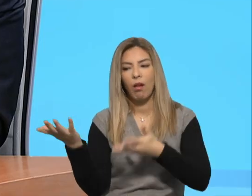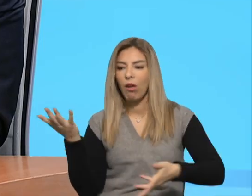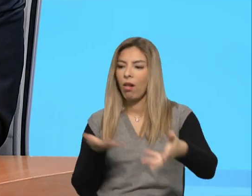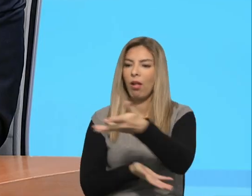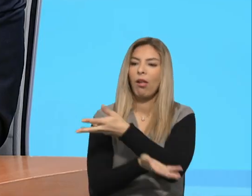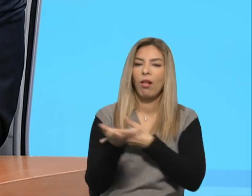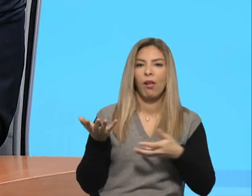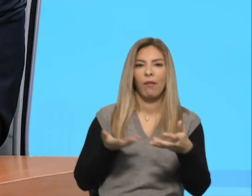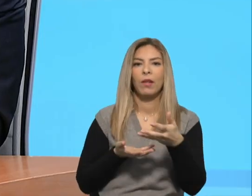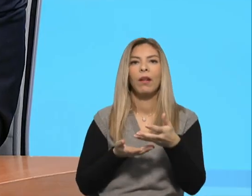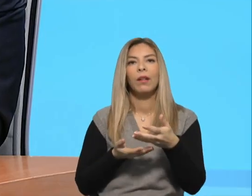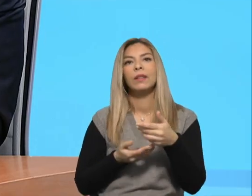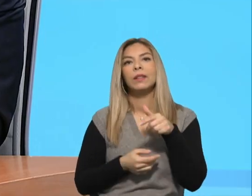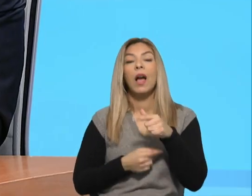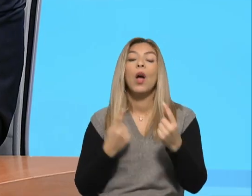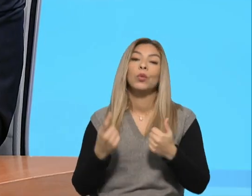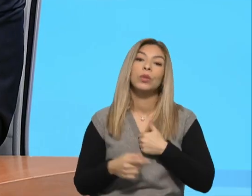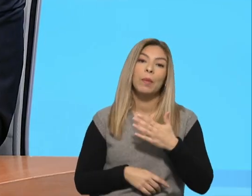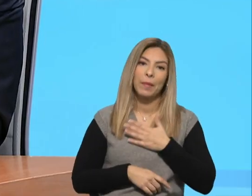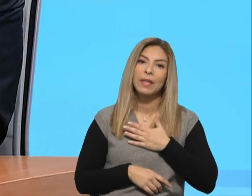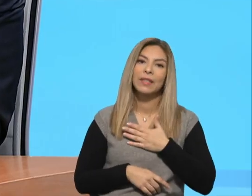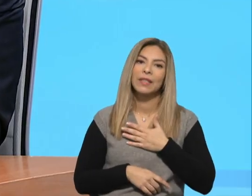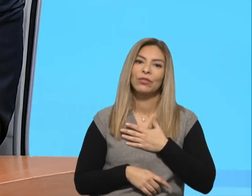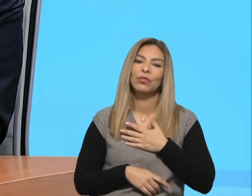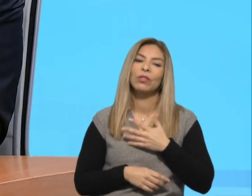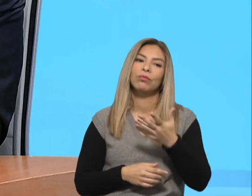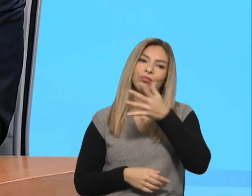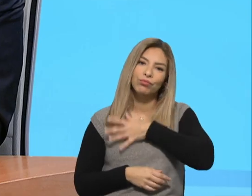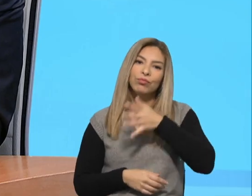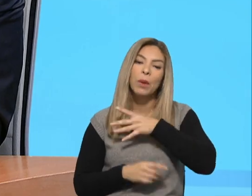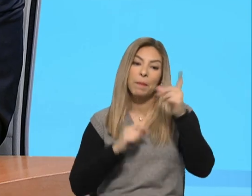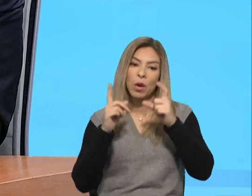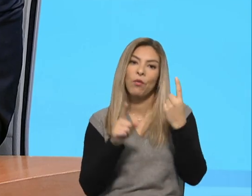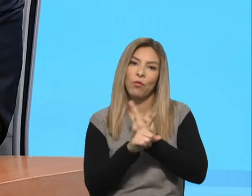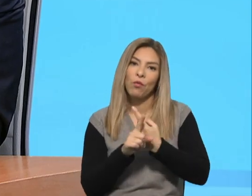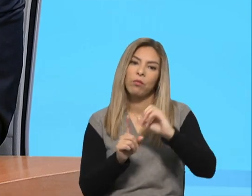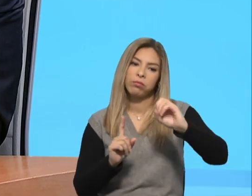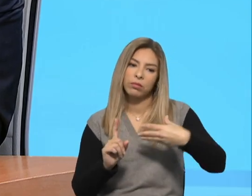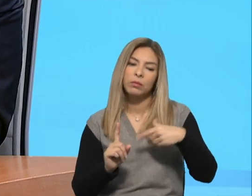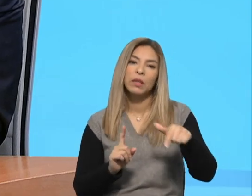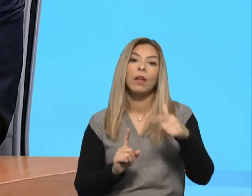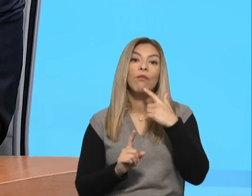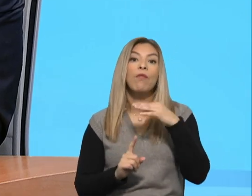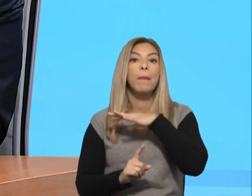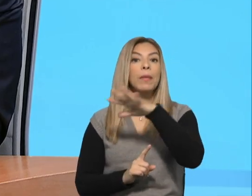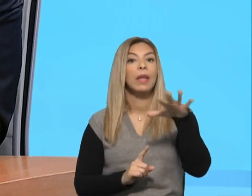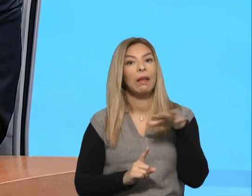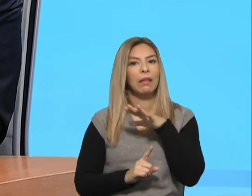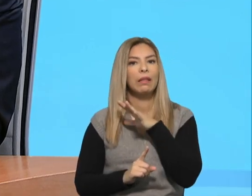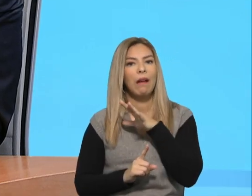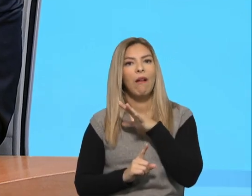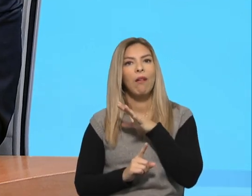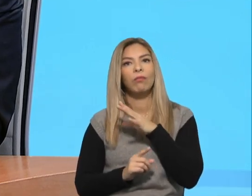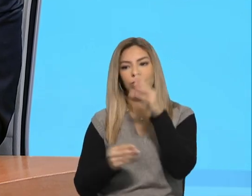E é engraçado que algumas empresas, dos relatos depois que nos chegam com os presépios que nos enviam, em que juntam as próprias famílias. E, portanto, é o momento que